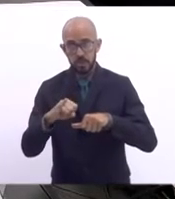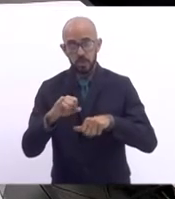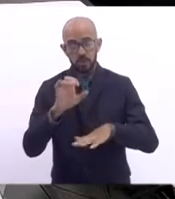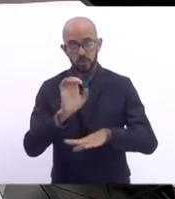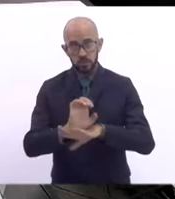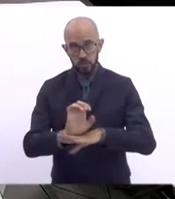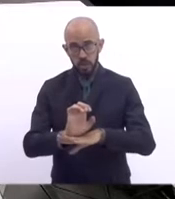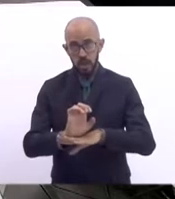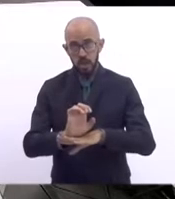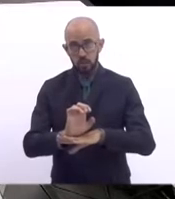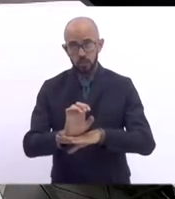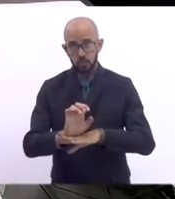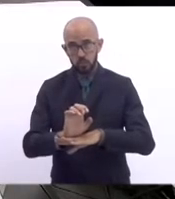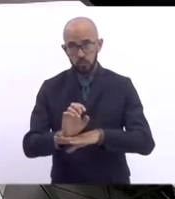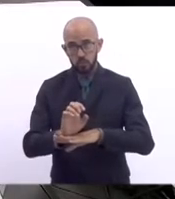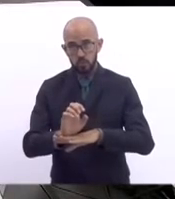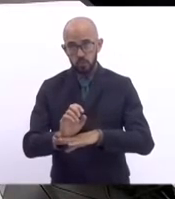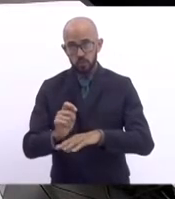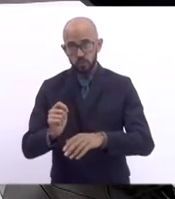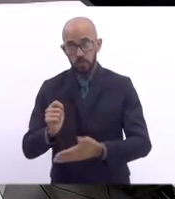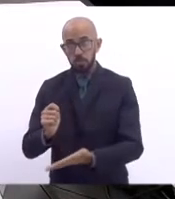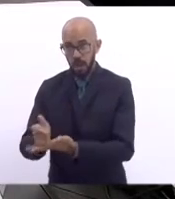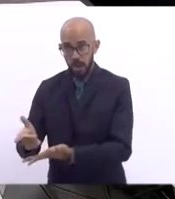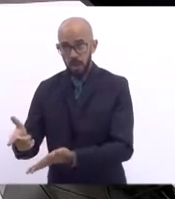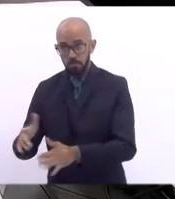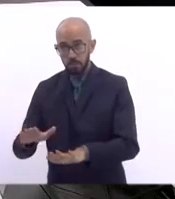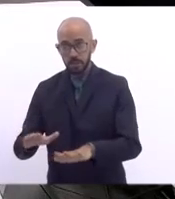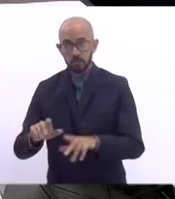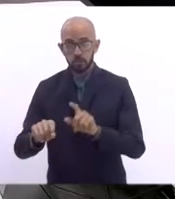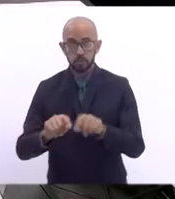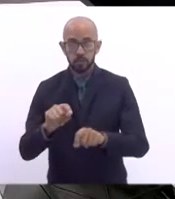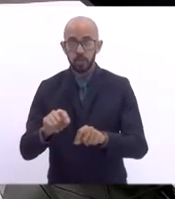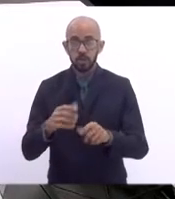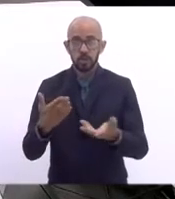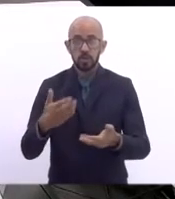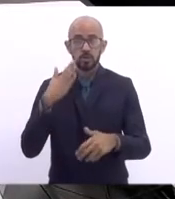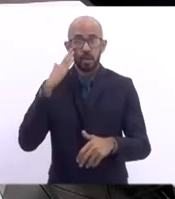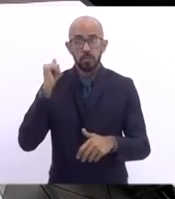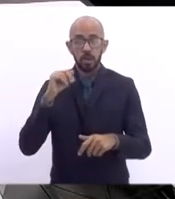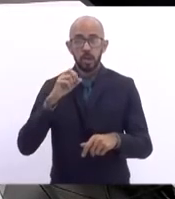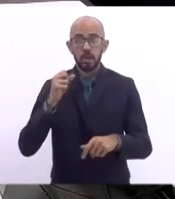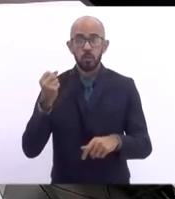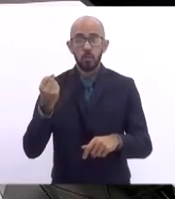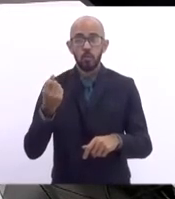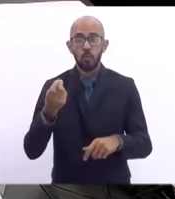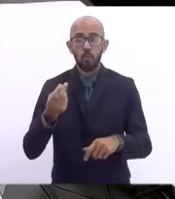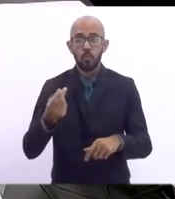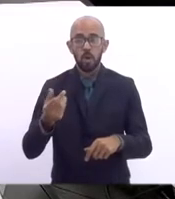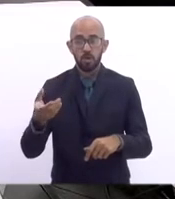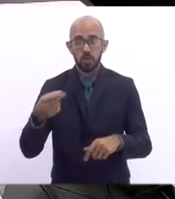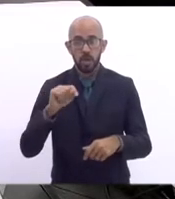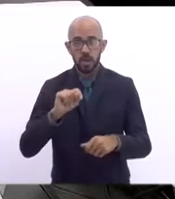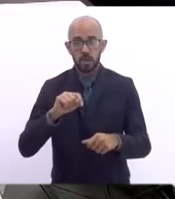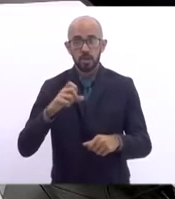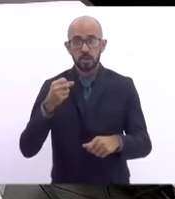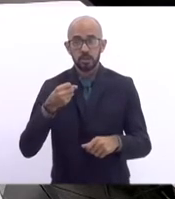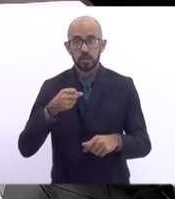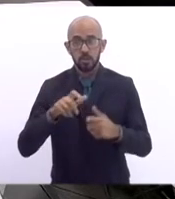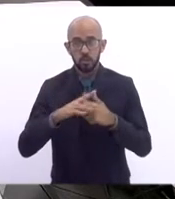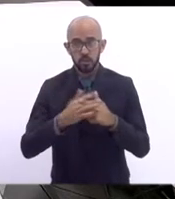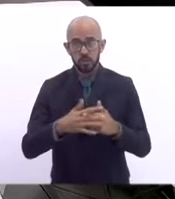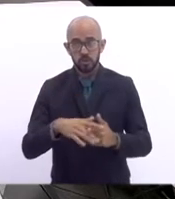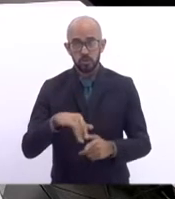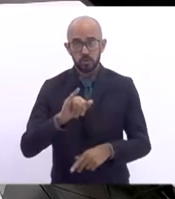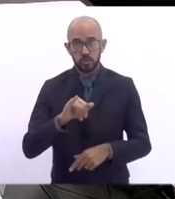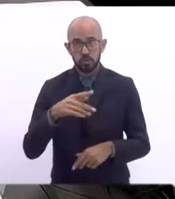o que o estado vai acumular na dívida não quero saber quanto é o estado Corrigindo o IPCA você nos